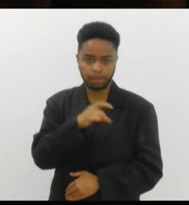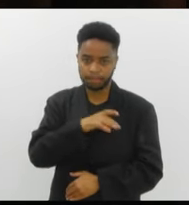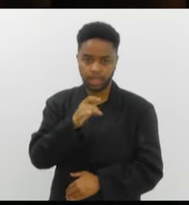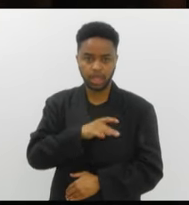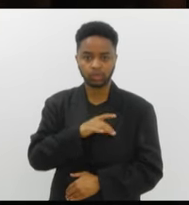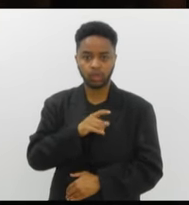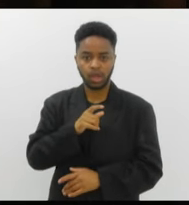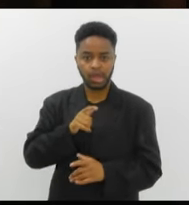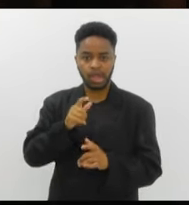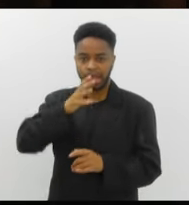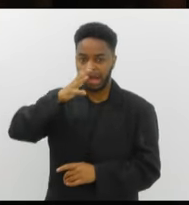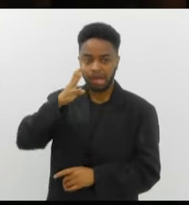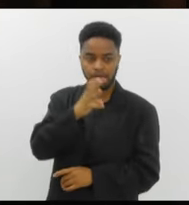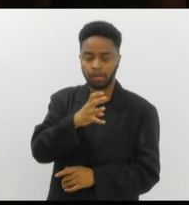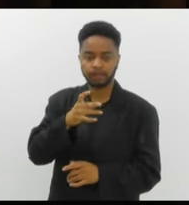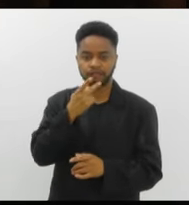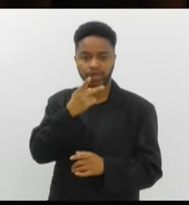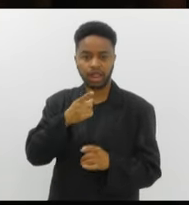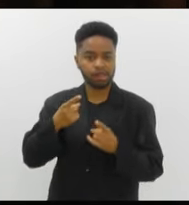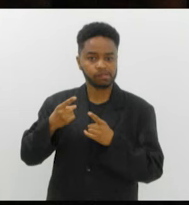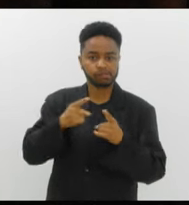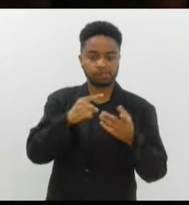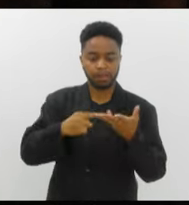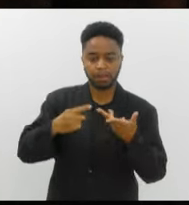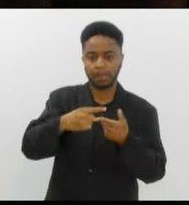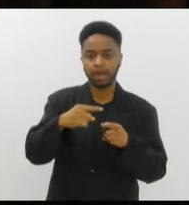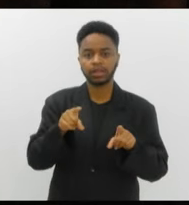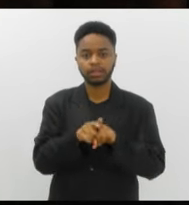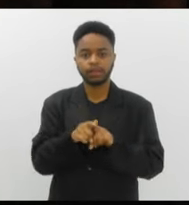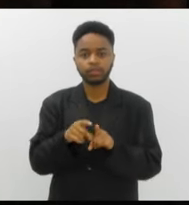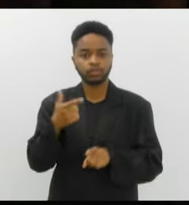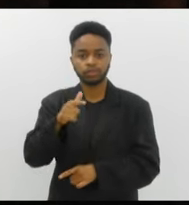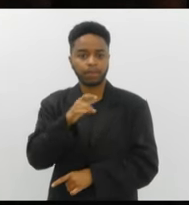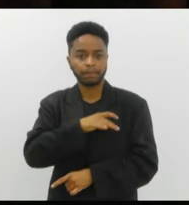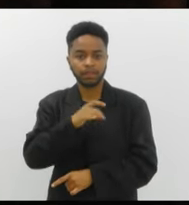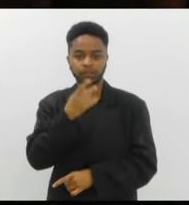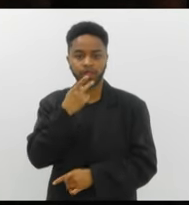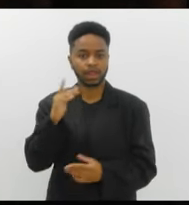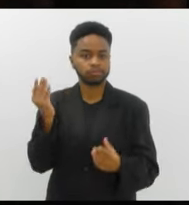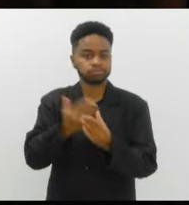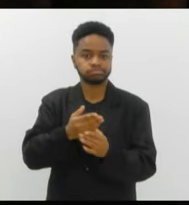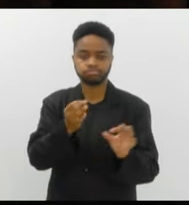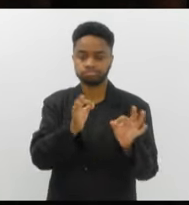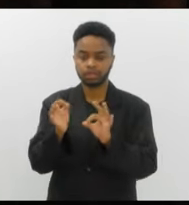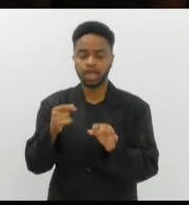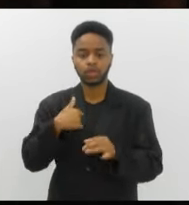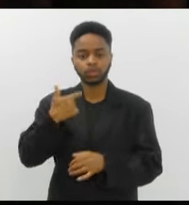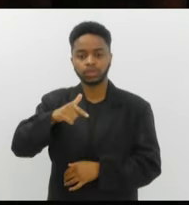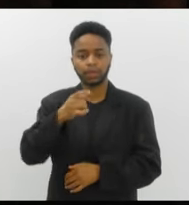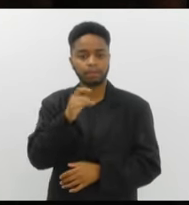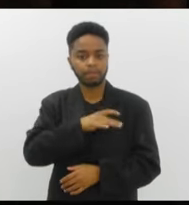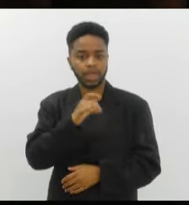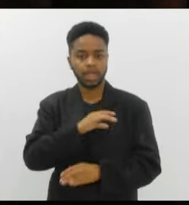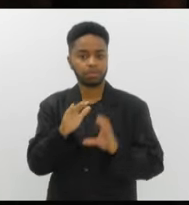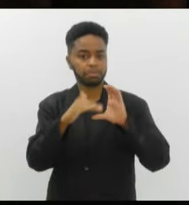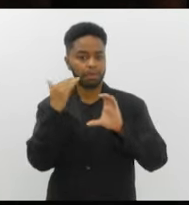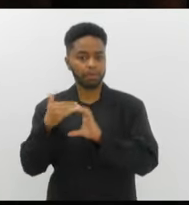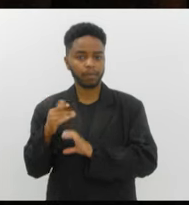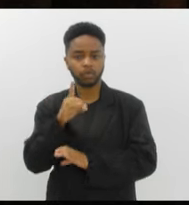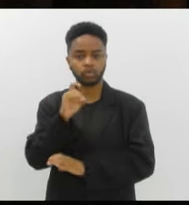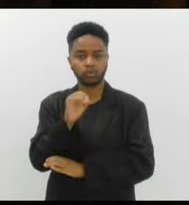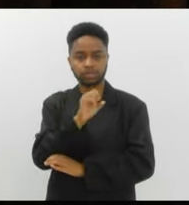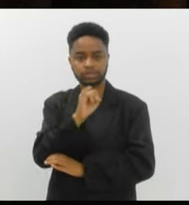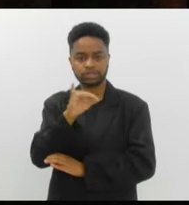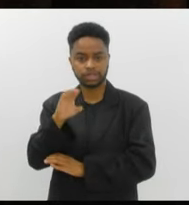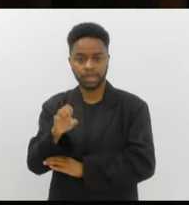medo de ameaça, não tenho medo de dizer que vai interferir no judiciário, não tenho medo de recado, não tenho medo de dossiê, não